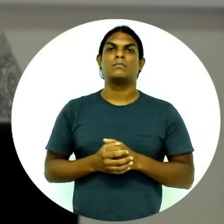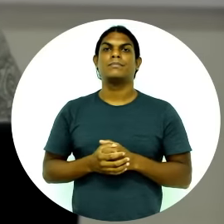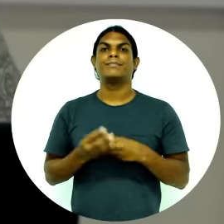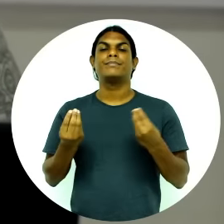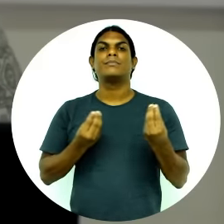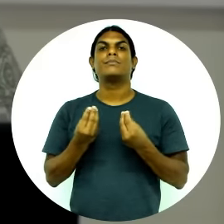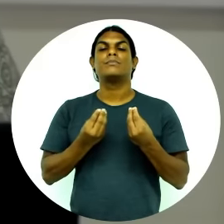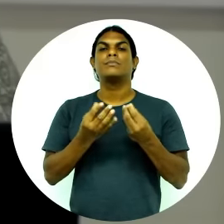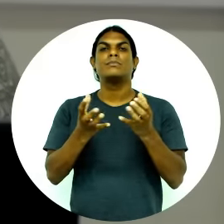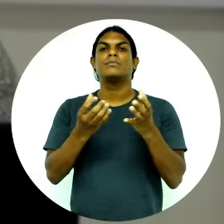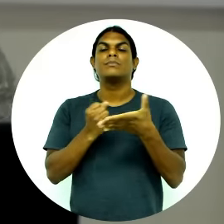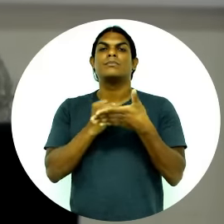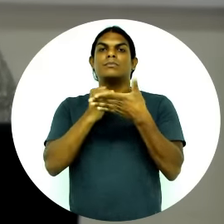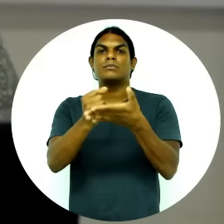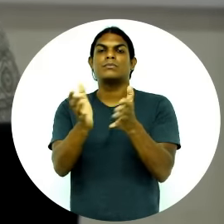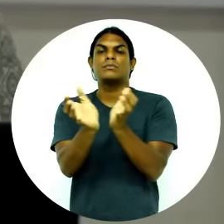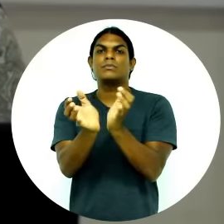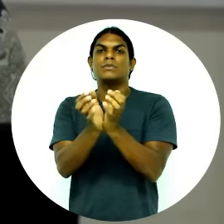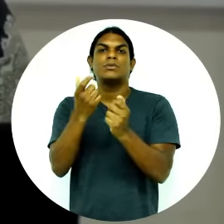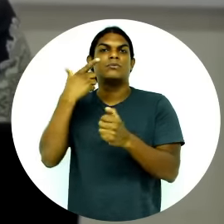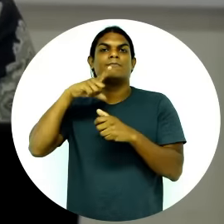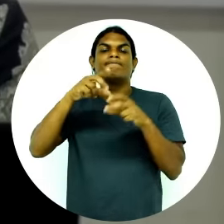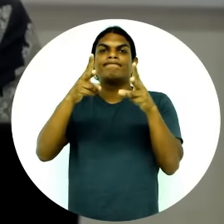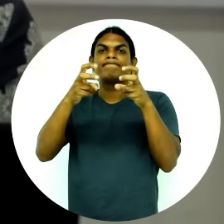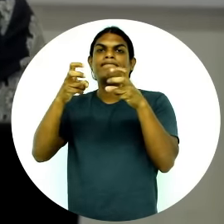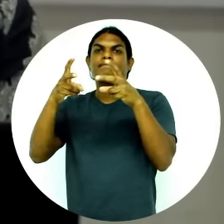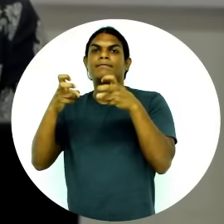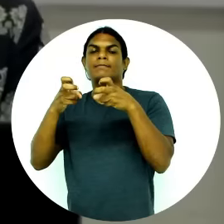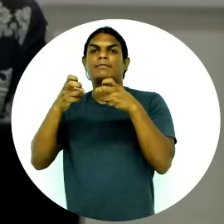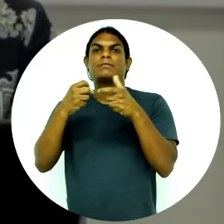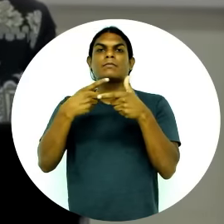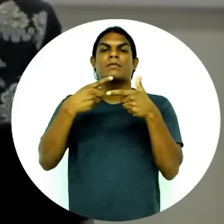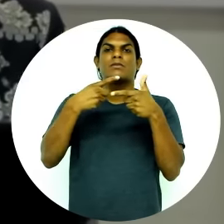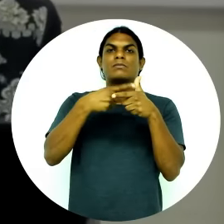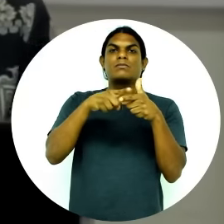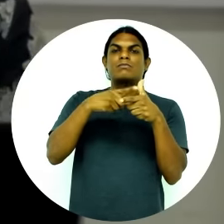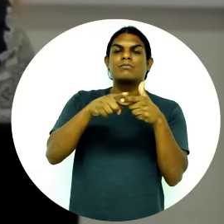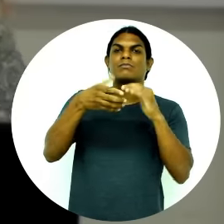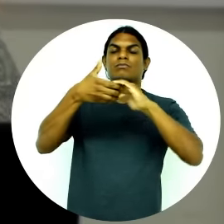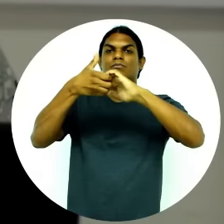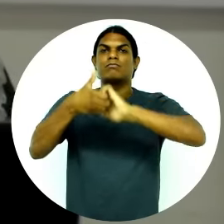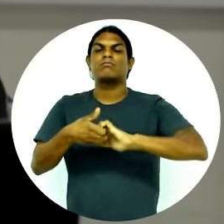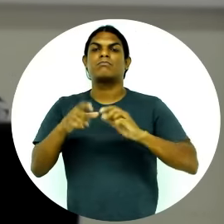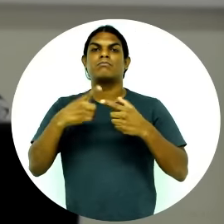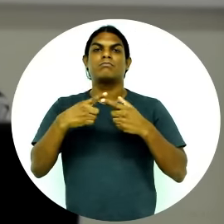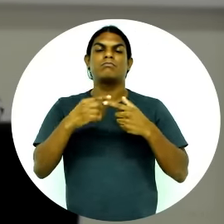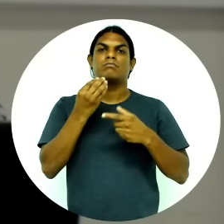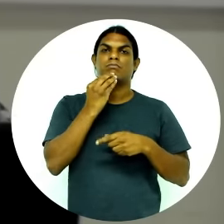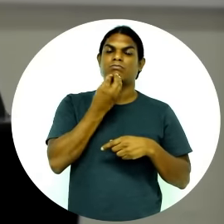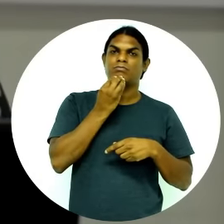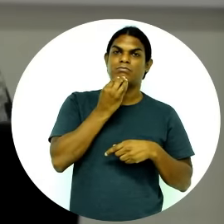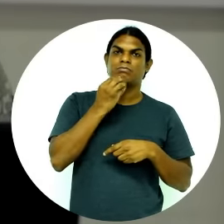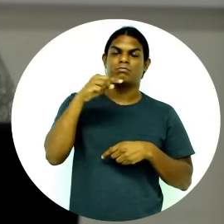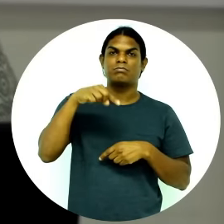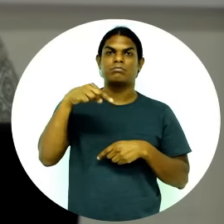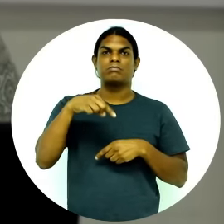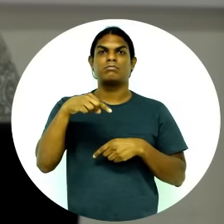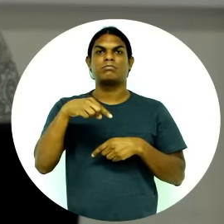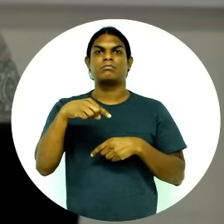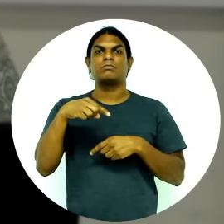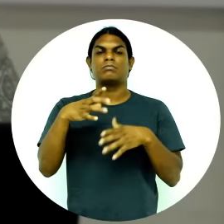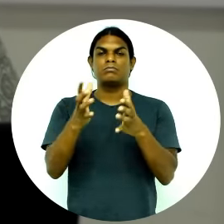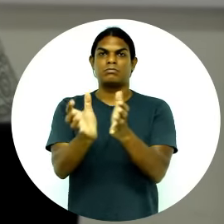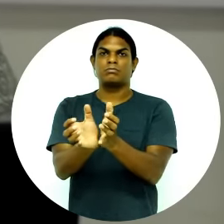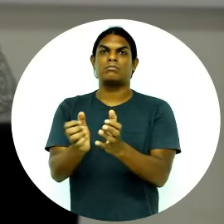que esse colaborador efetivamente não seja demitido. Isso é só um exemplo de um boato que possa vir a